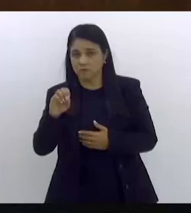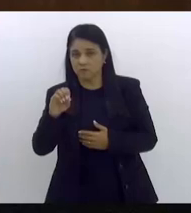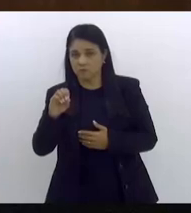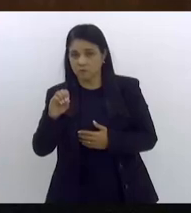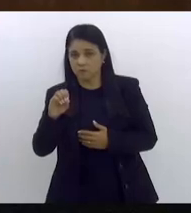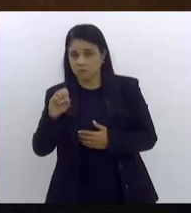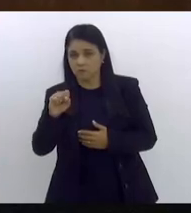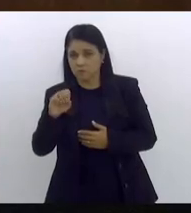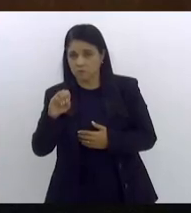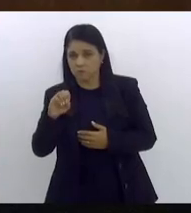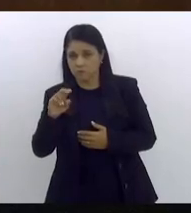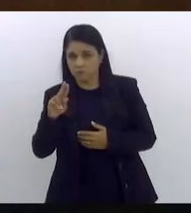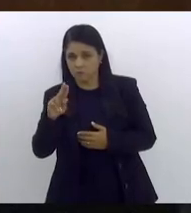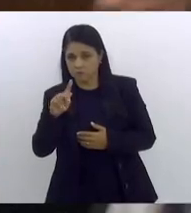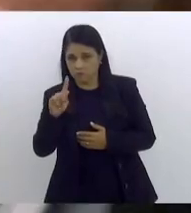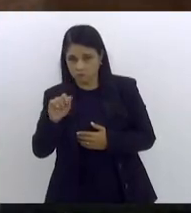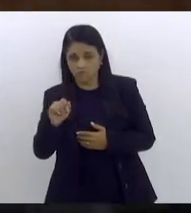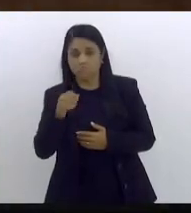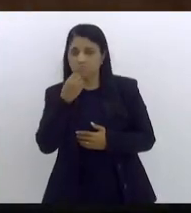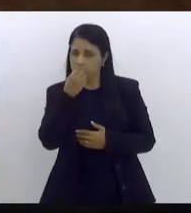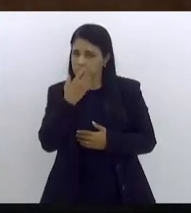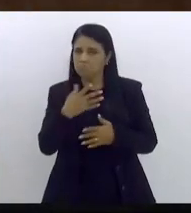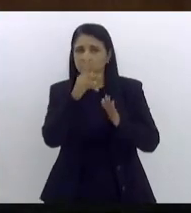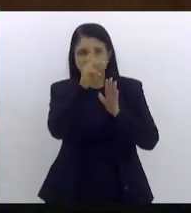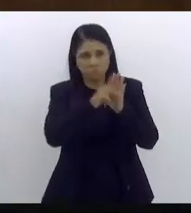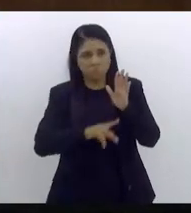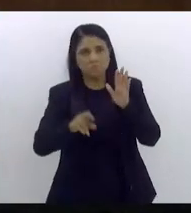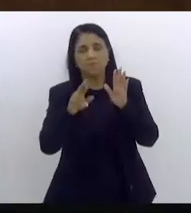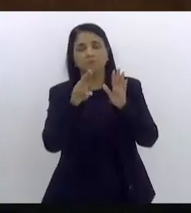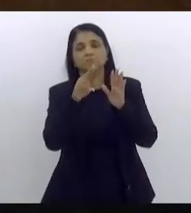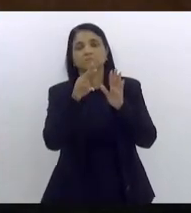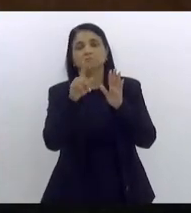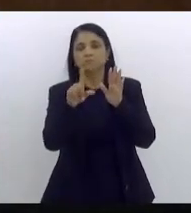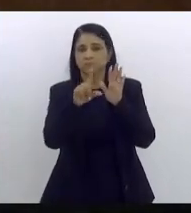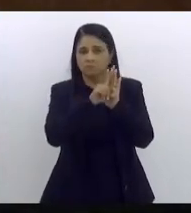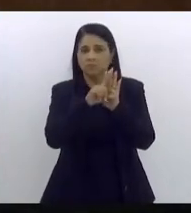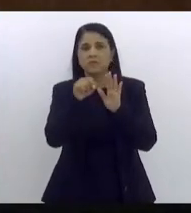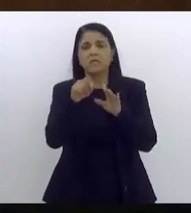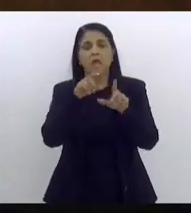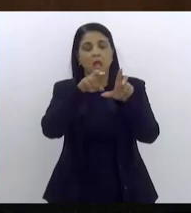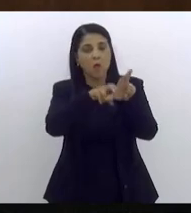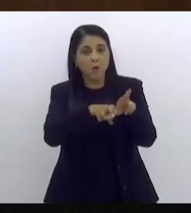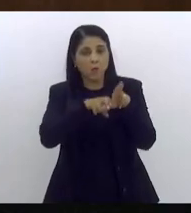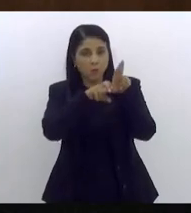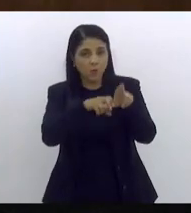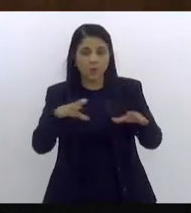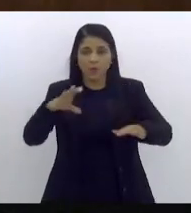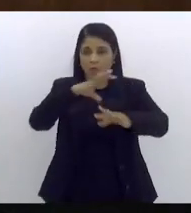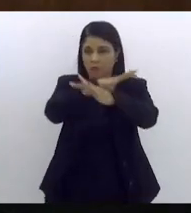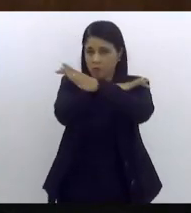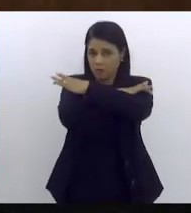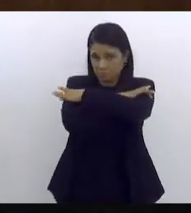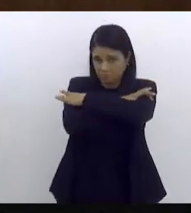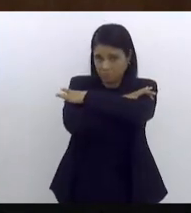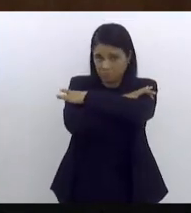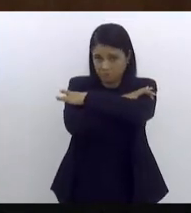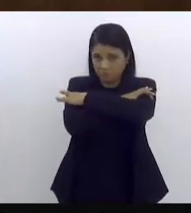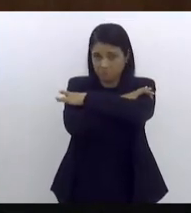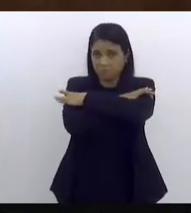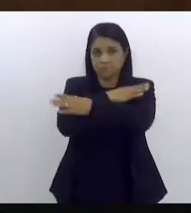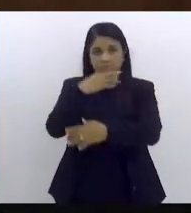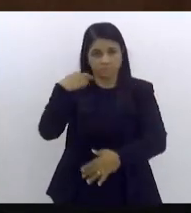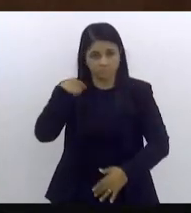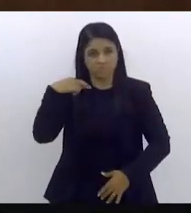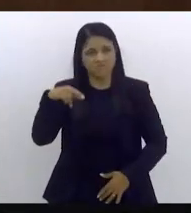lei. E para quem é um bandista e para quem é candomblecista, a gente sabe